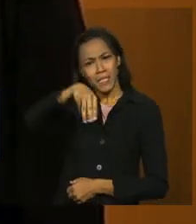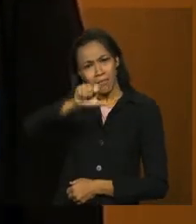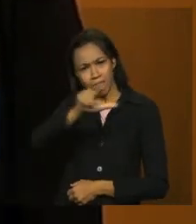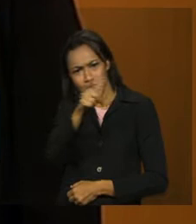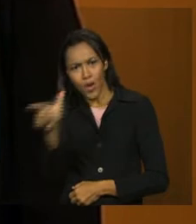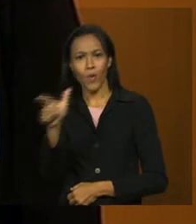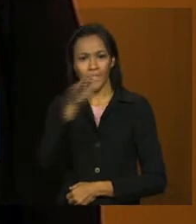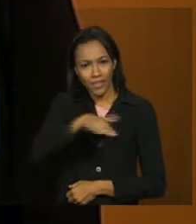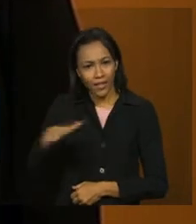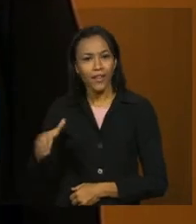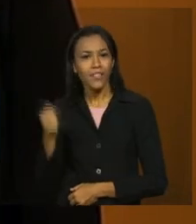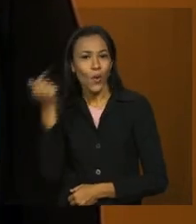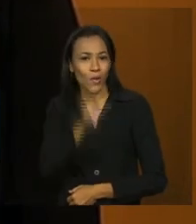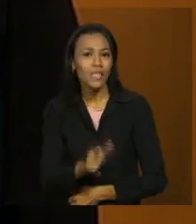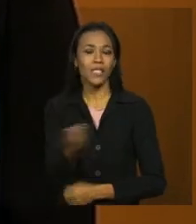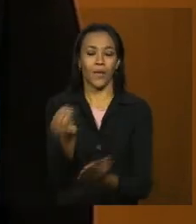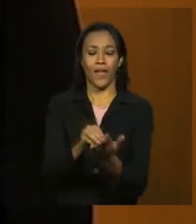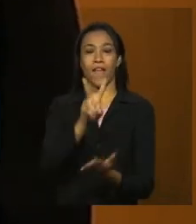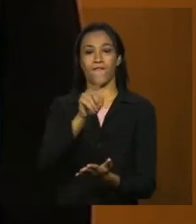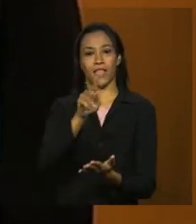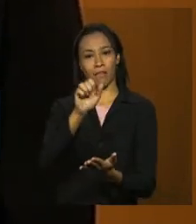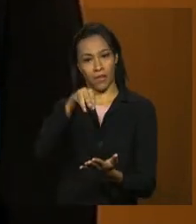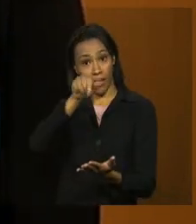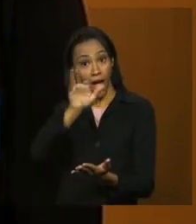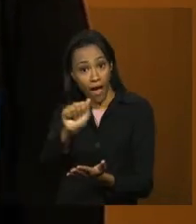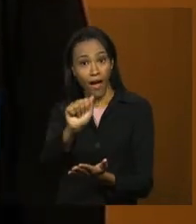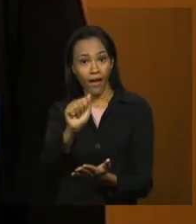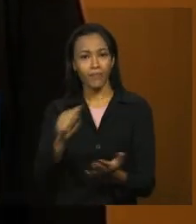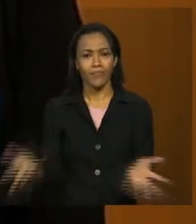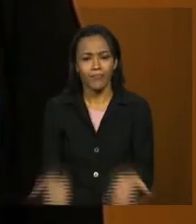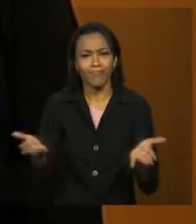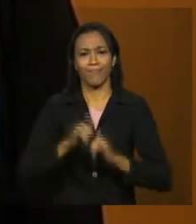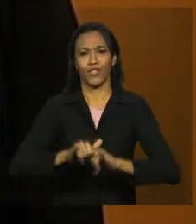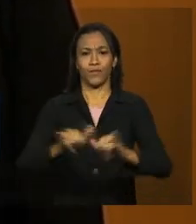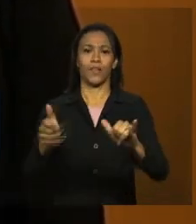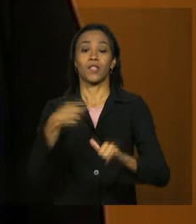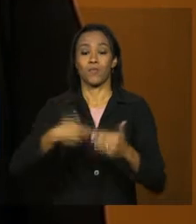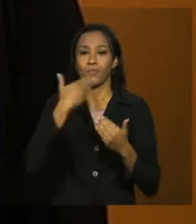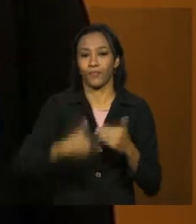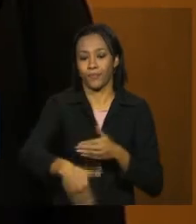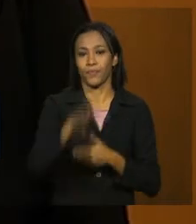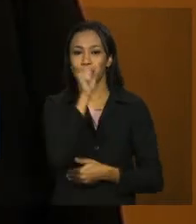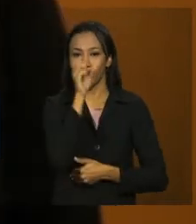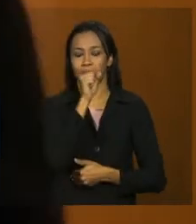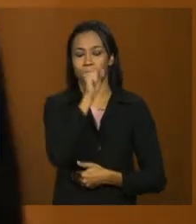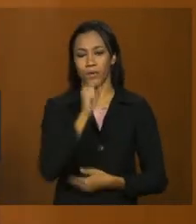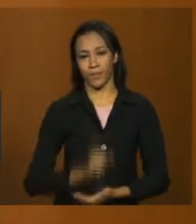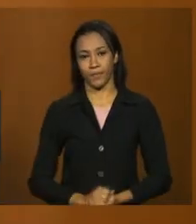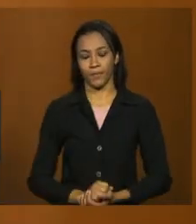recebam megadose de vitamina A vinculada à campanha de multivacinação no próximo sábado